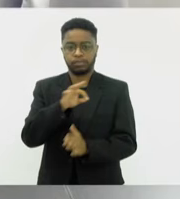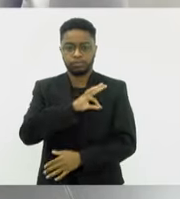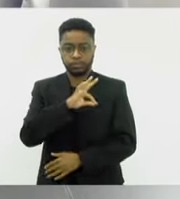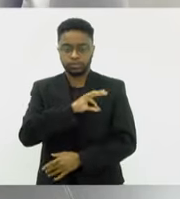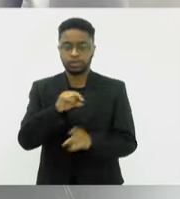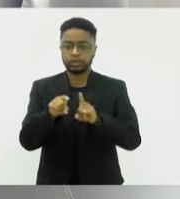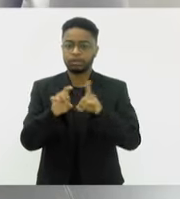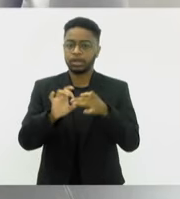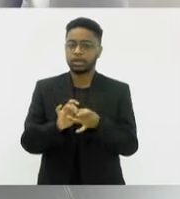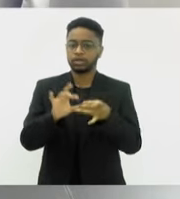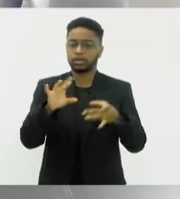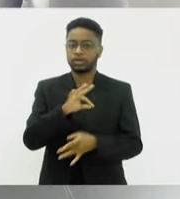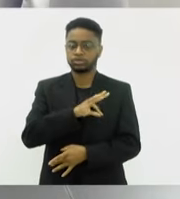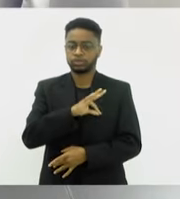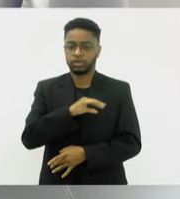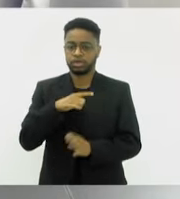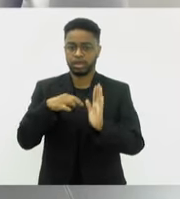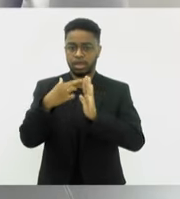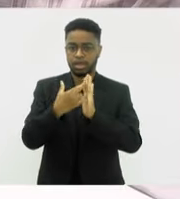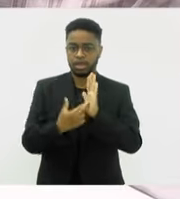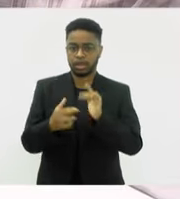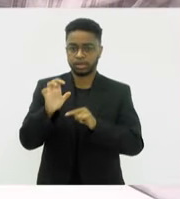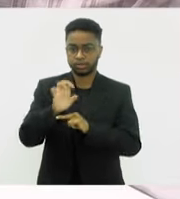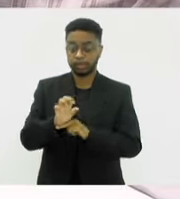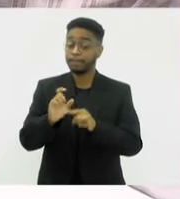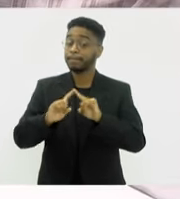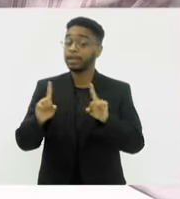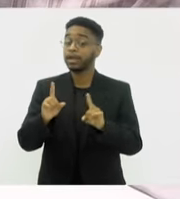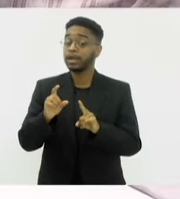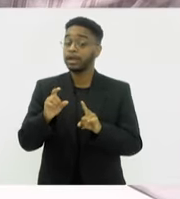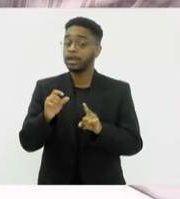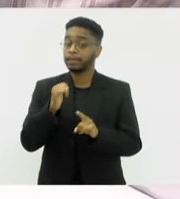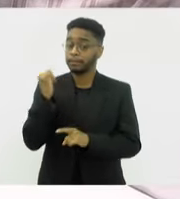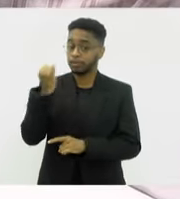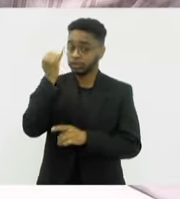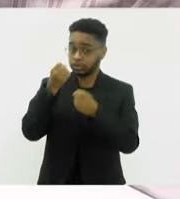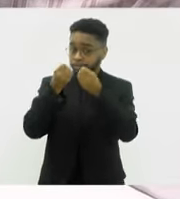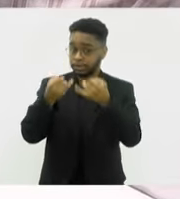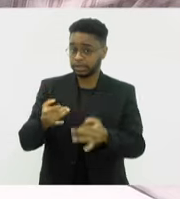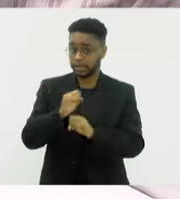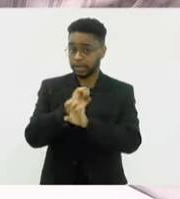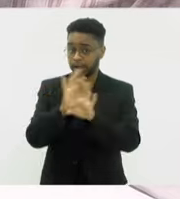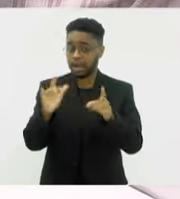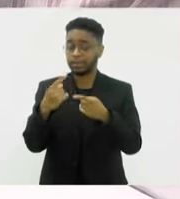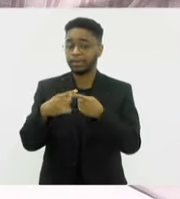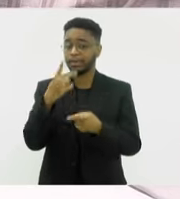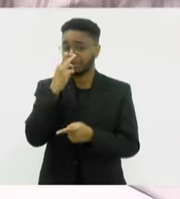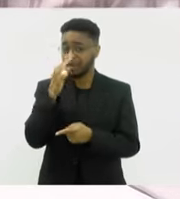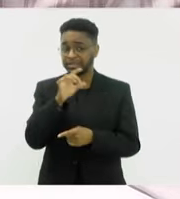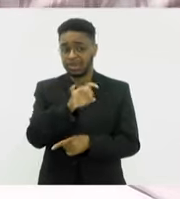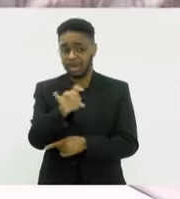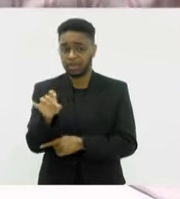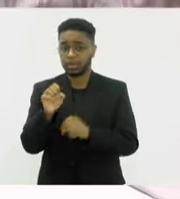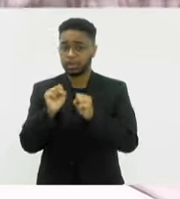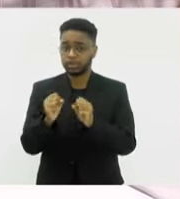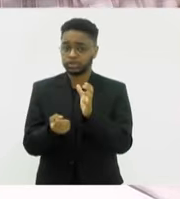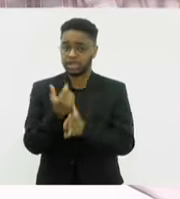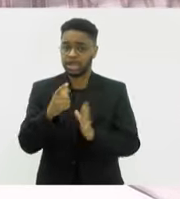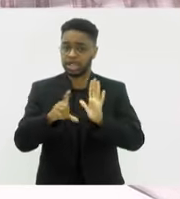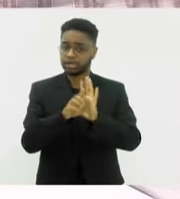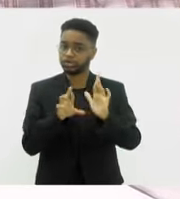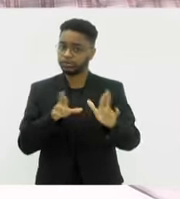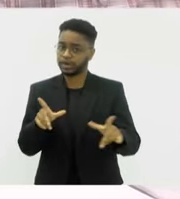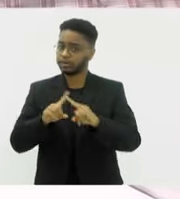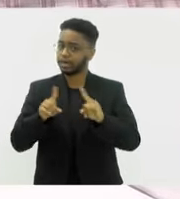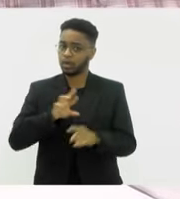aí a regra própria do Estado. Sim, mas é bom ficar claro isso, senão vai ficar com uma ideia de que cada Assembleia pode legislar diferentemente sobre